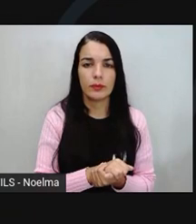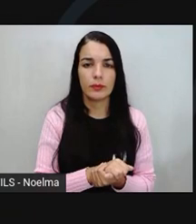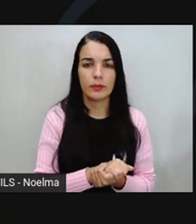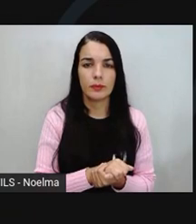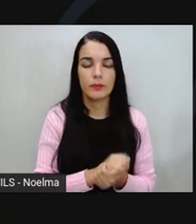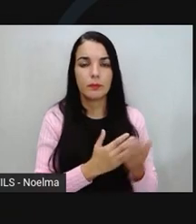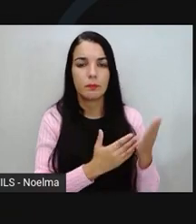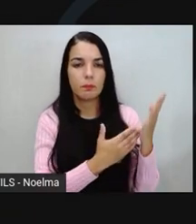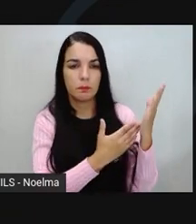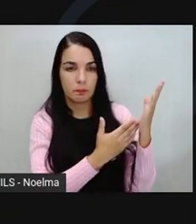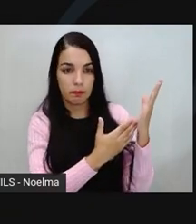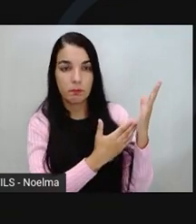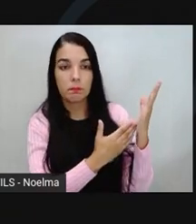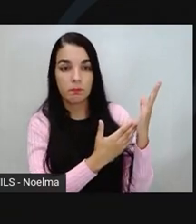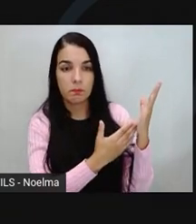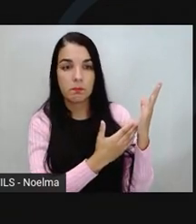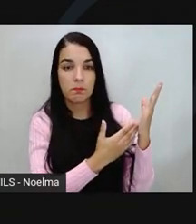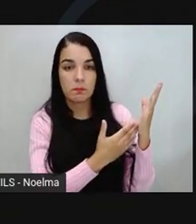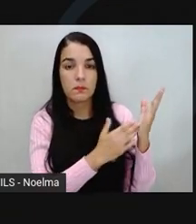protozoários